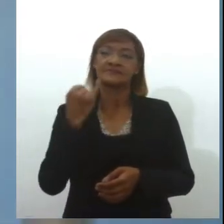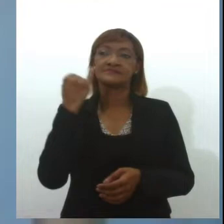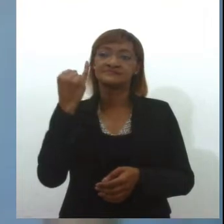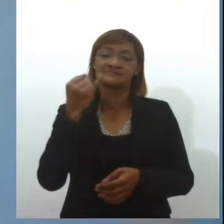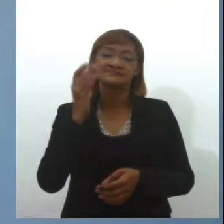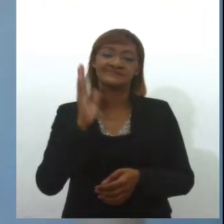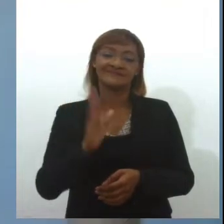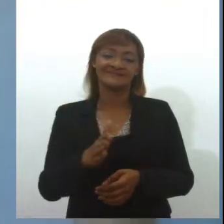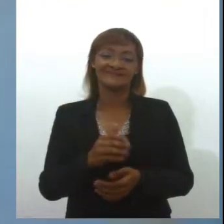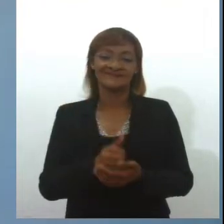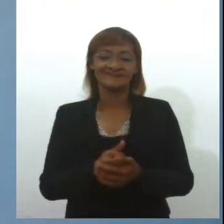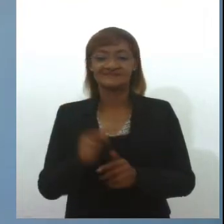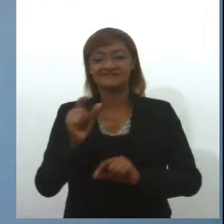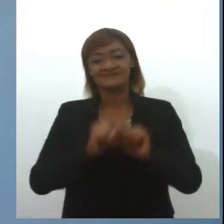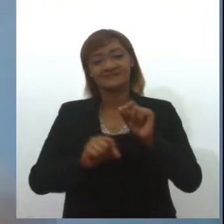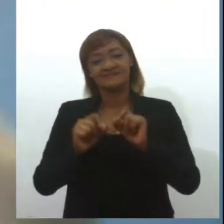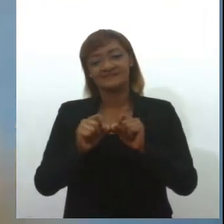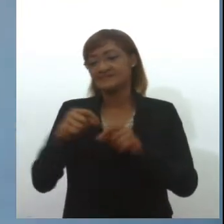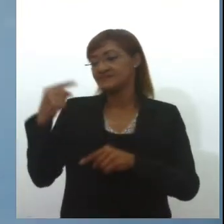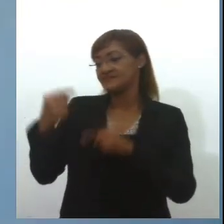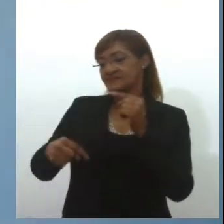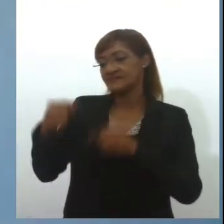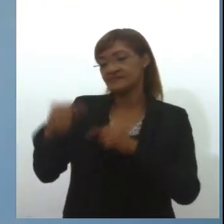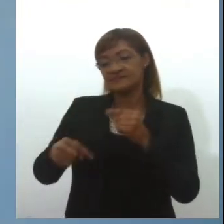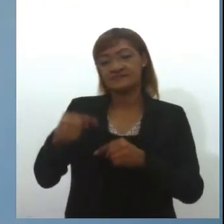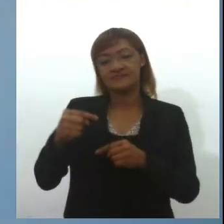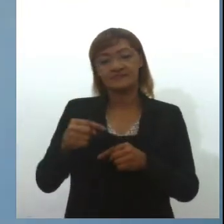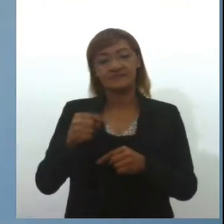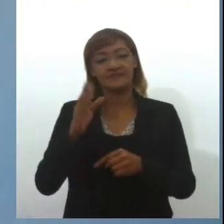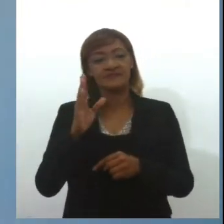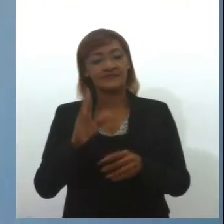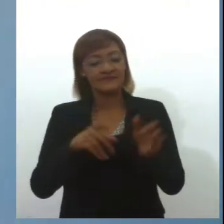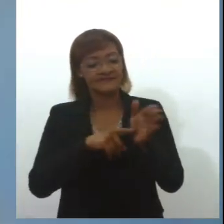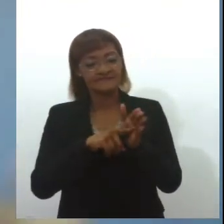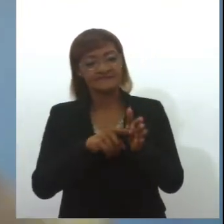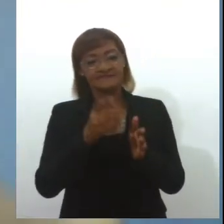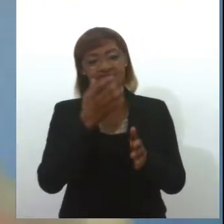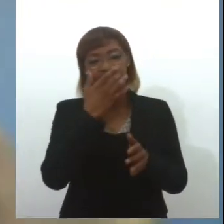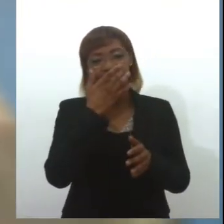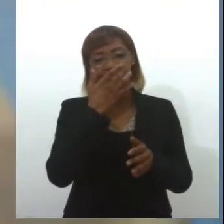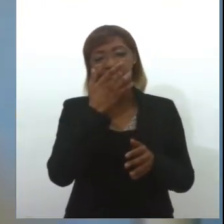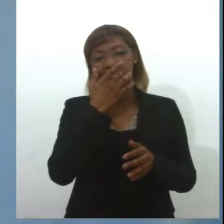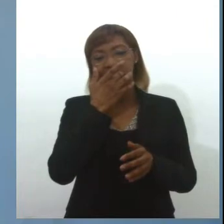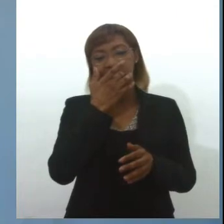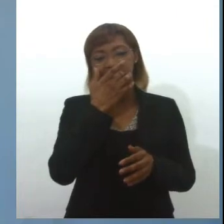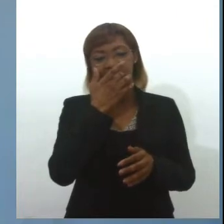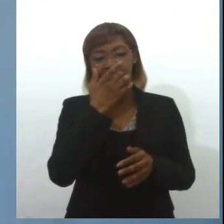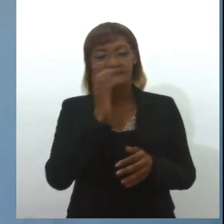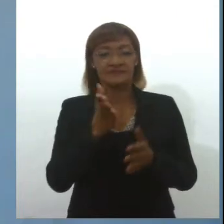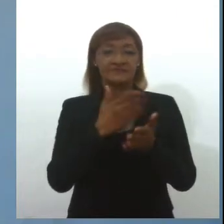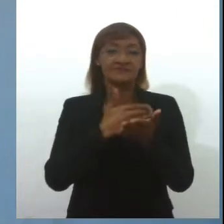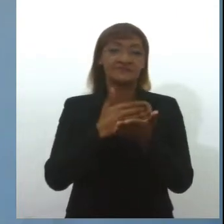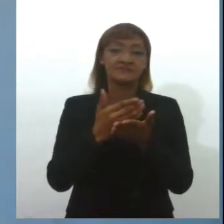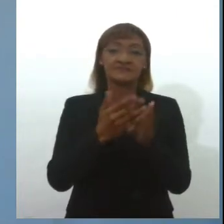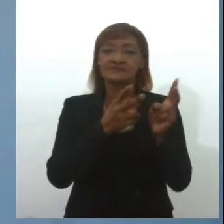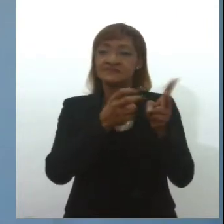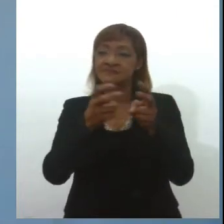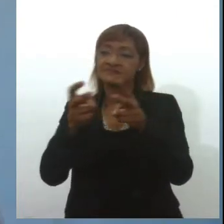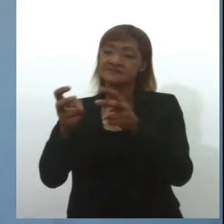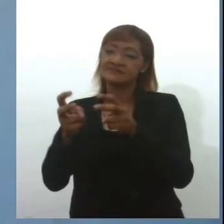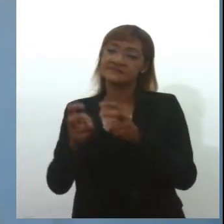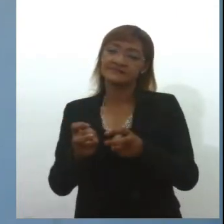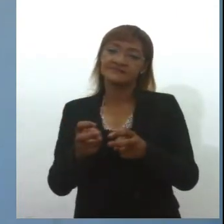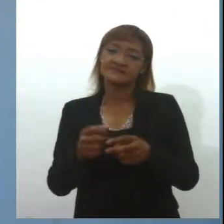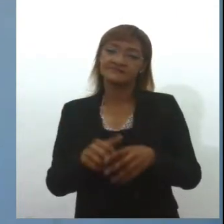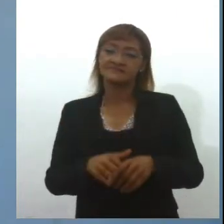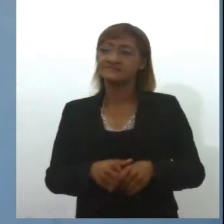aqui aprendendo, discutindo, pesquise a respeito. É interessante que a gente comece a perceber